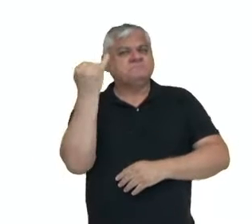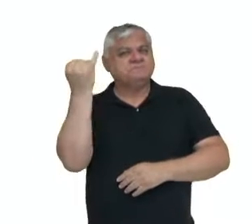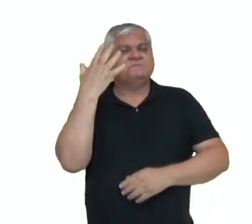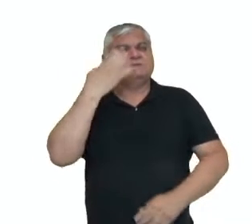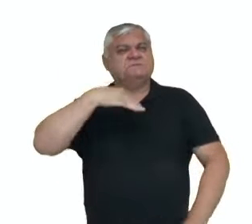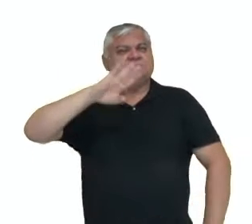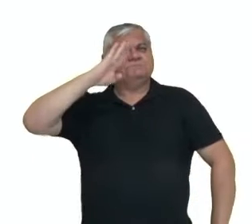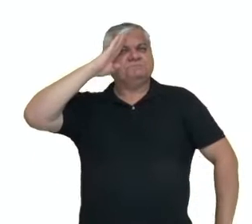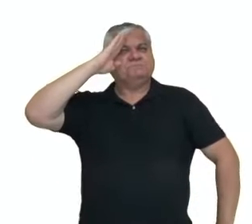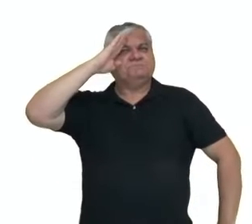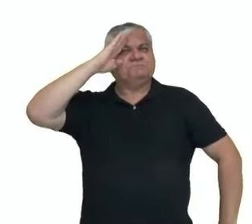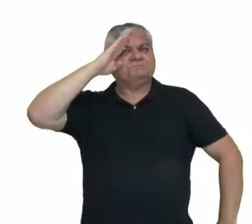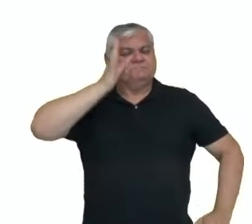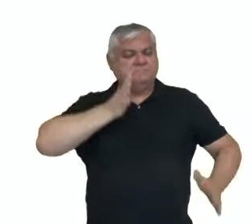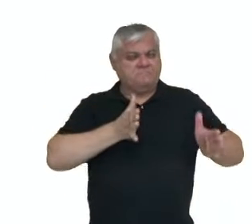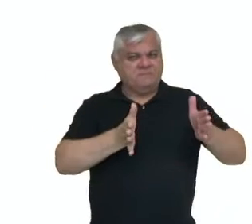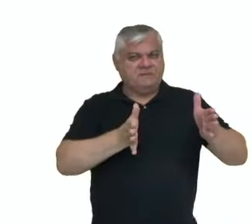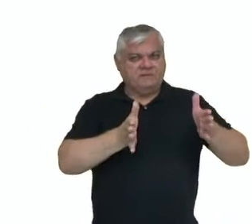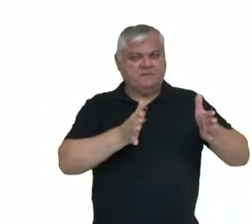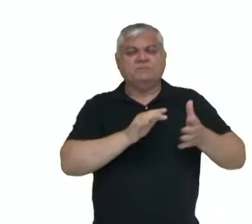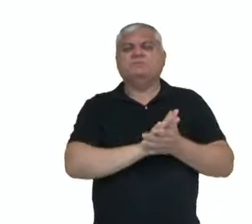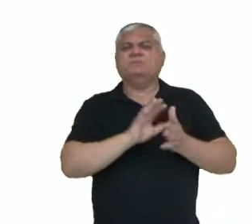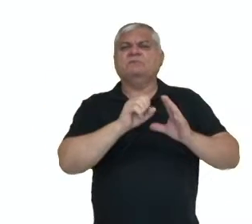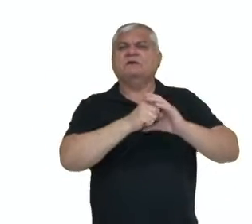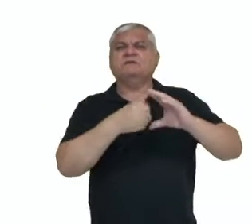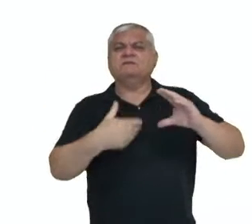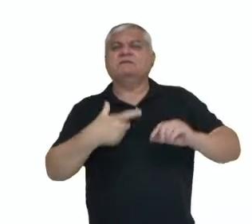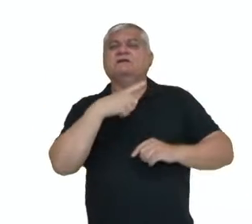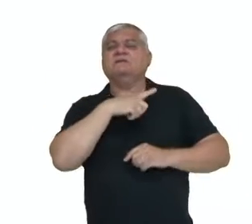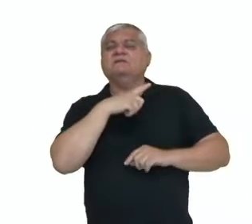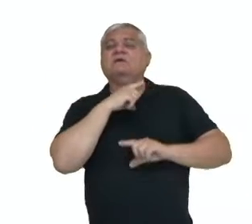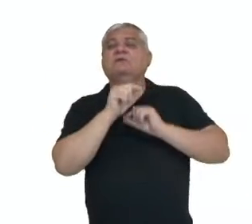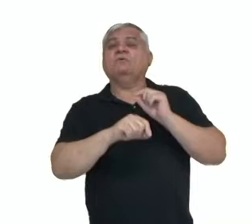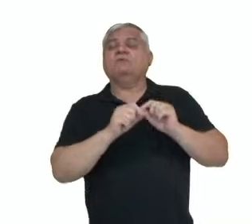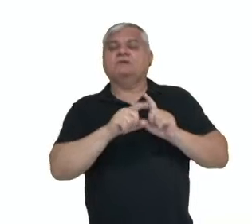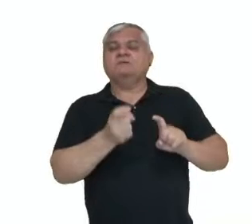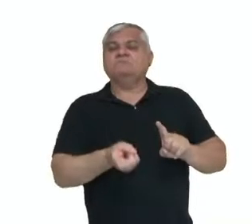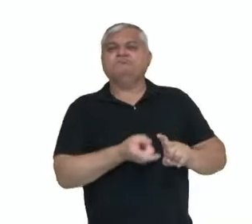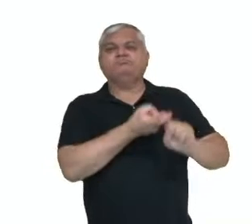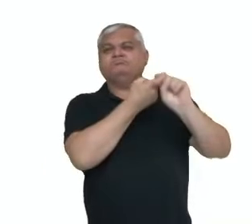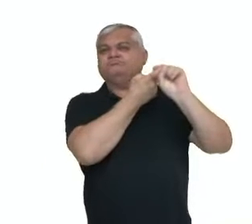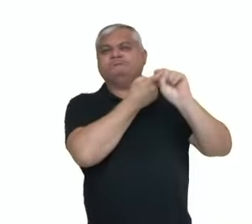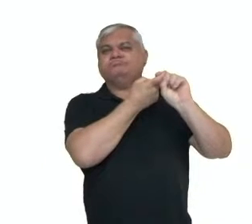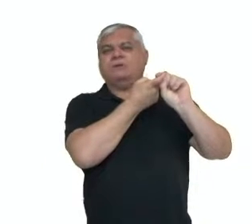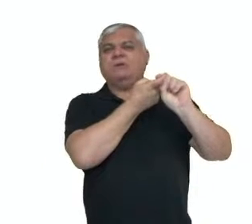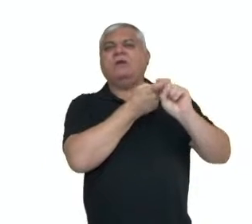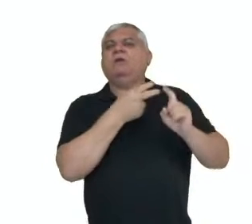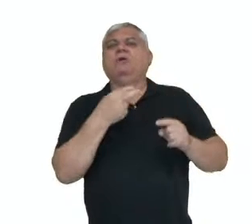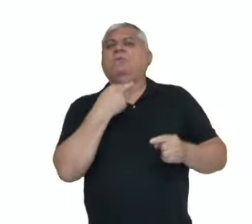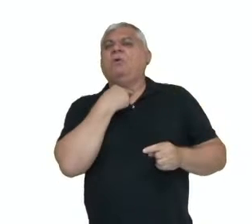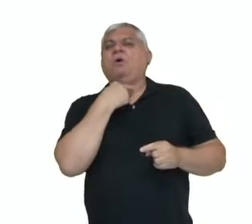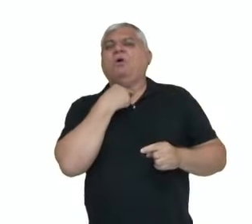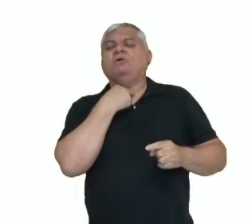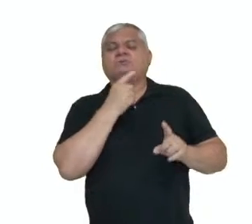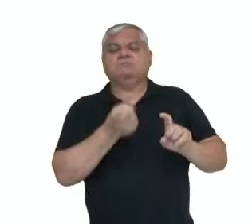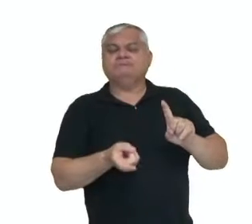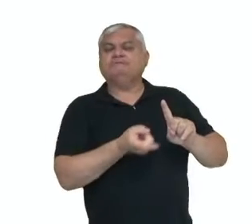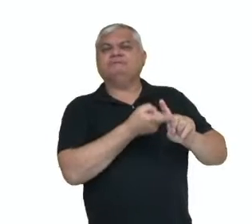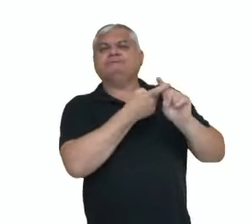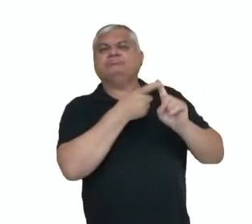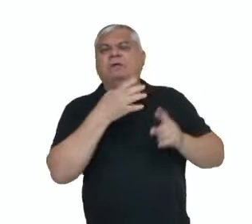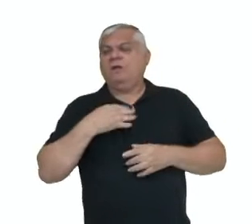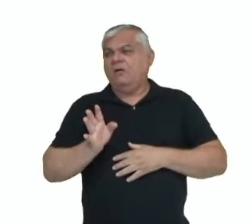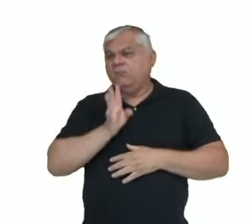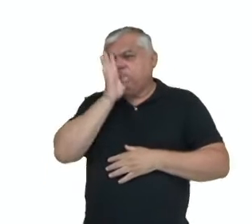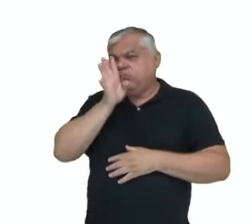militar. Entre outras características, ele estabelecia a suspensão do direito de habeas corpus para os acusados